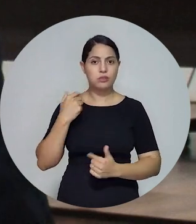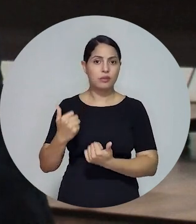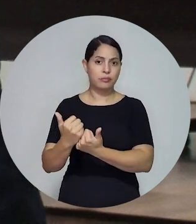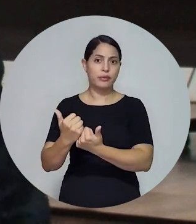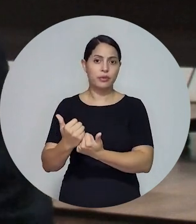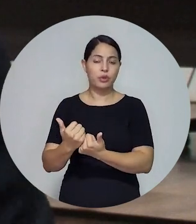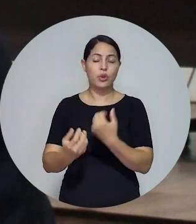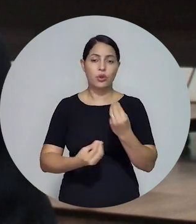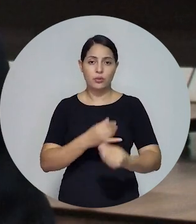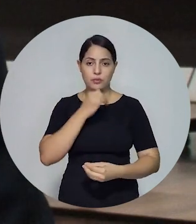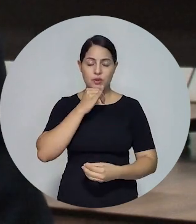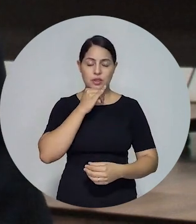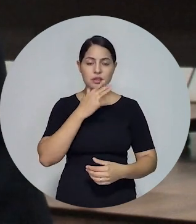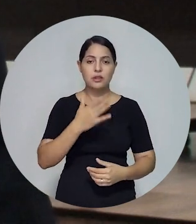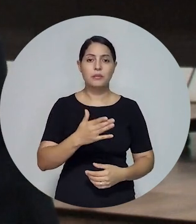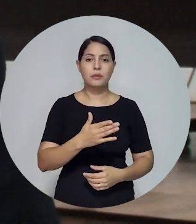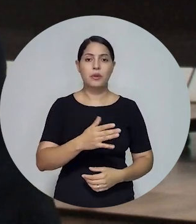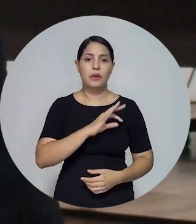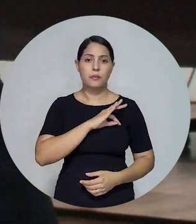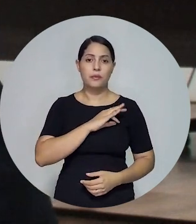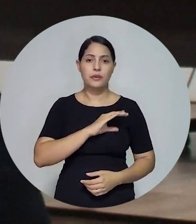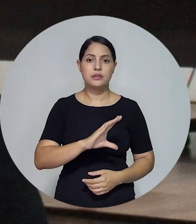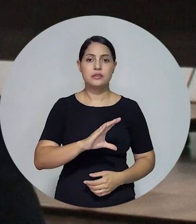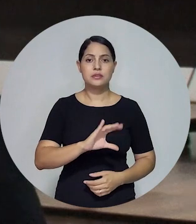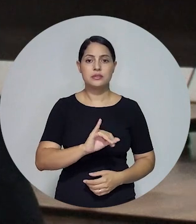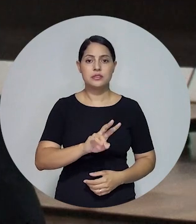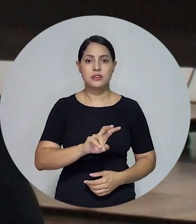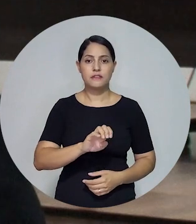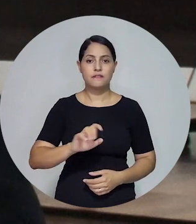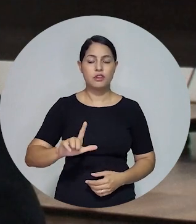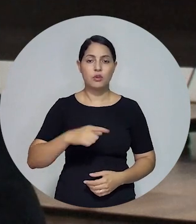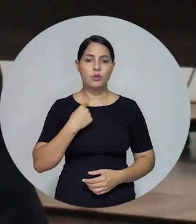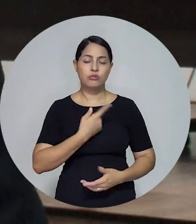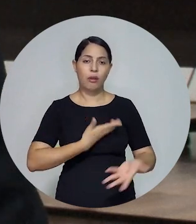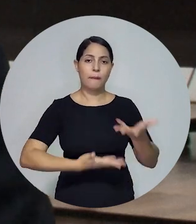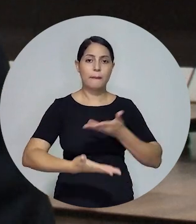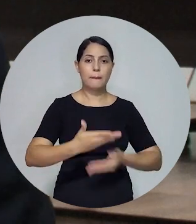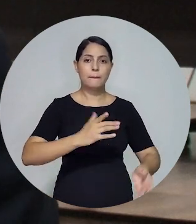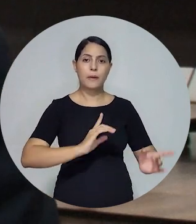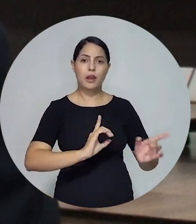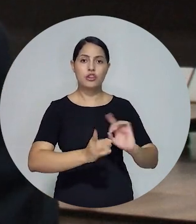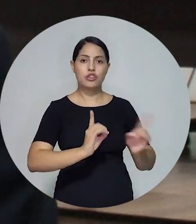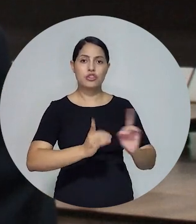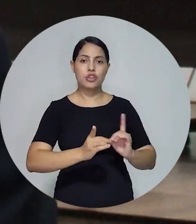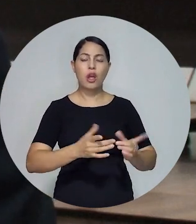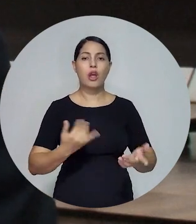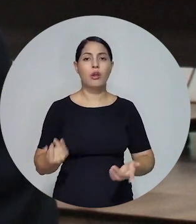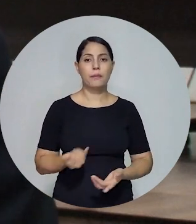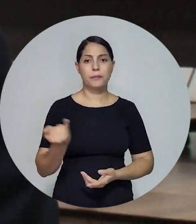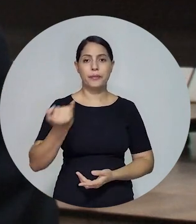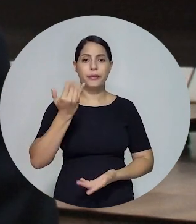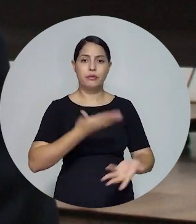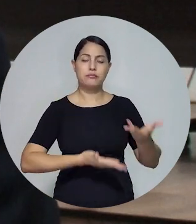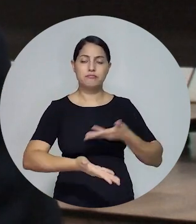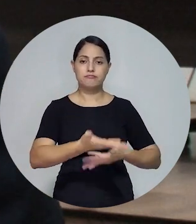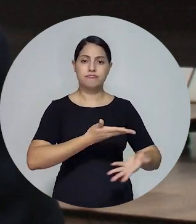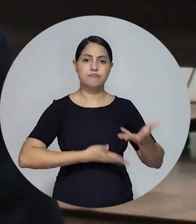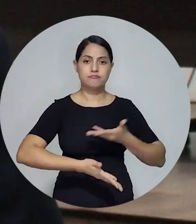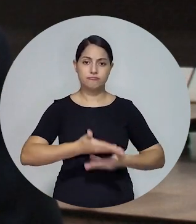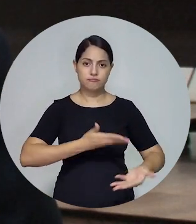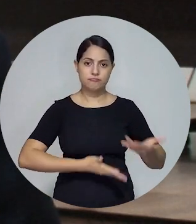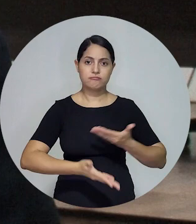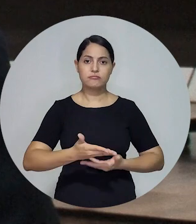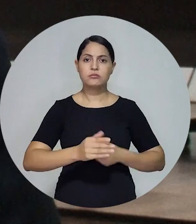práticas. Estabelecemos com a Polícia Civil, por exemplo, uma relação institucional de diálogo